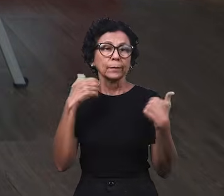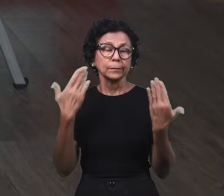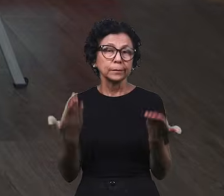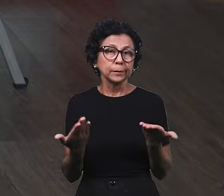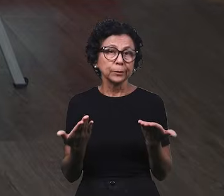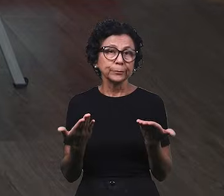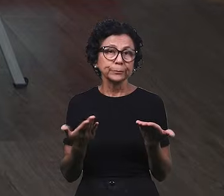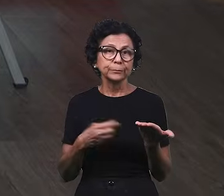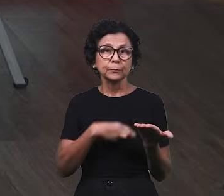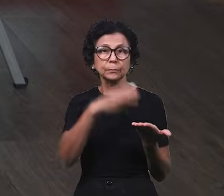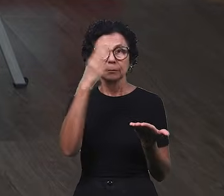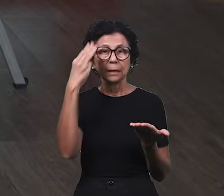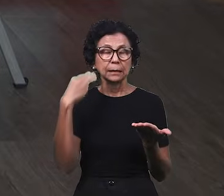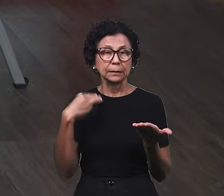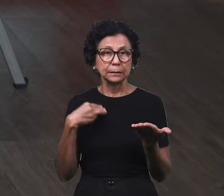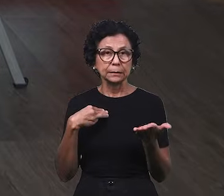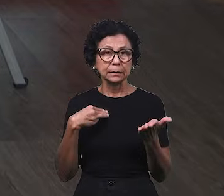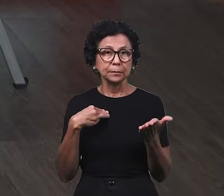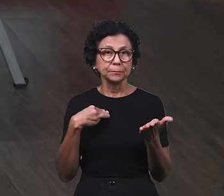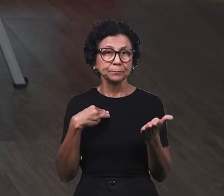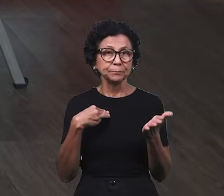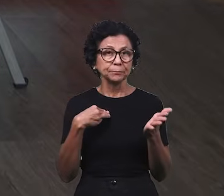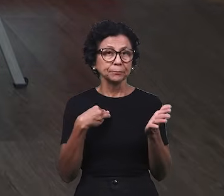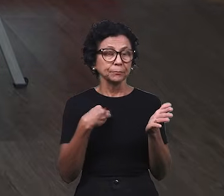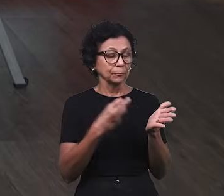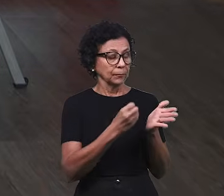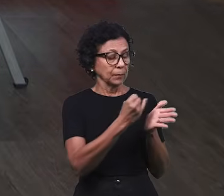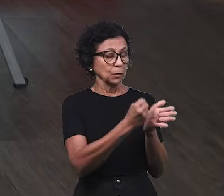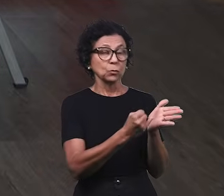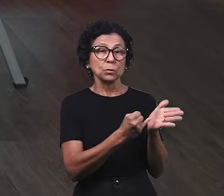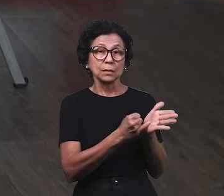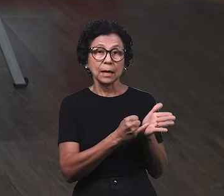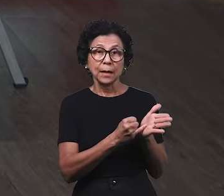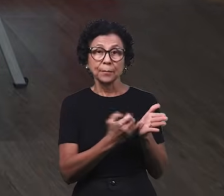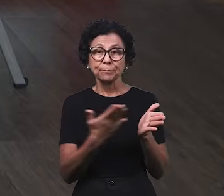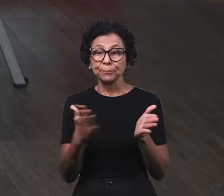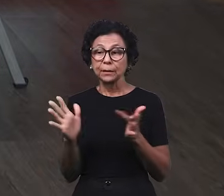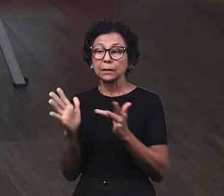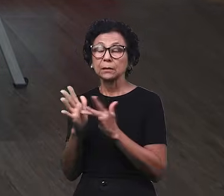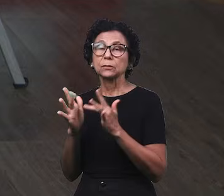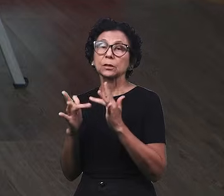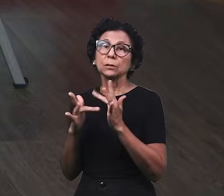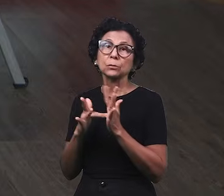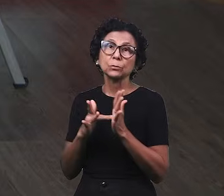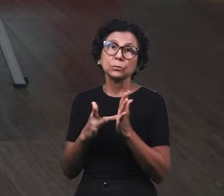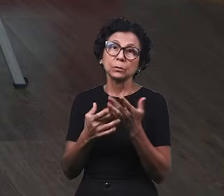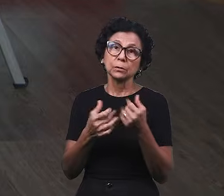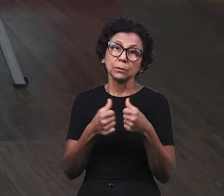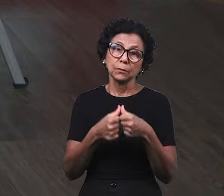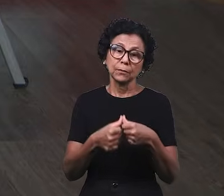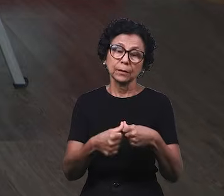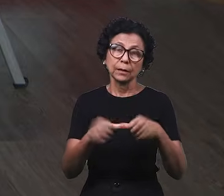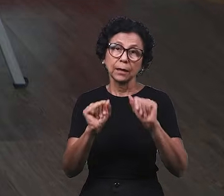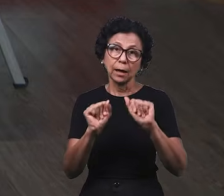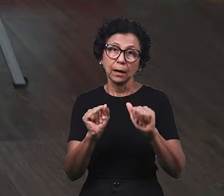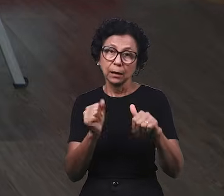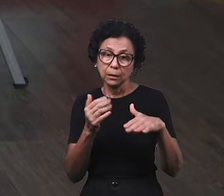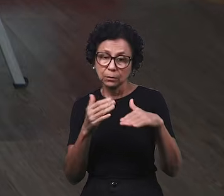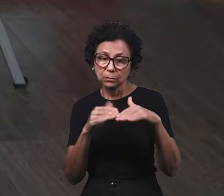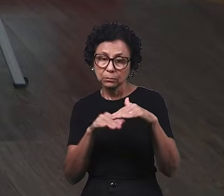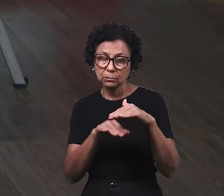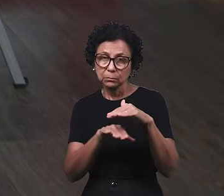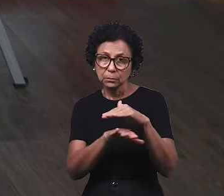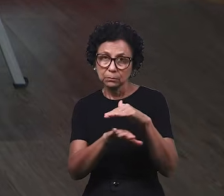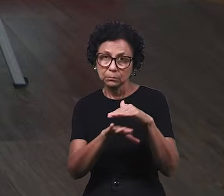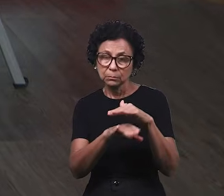as estrebarias, e onde os animais, os estábulos, né, e ali então teve um lugar para Jesus dentro